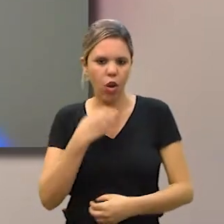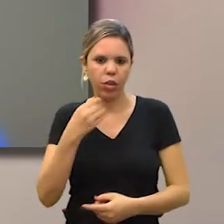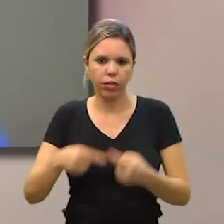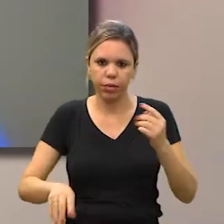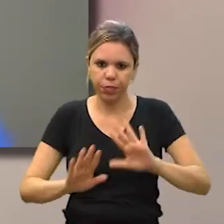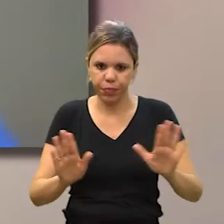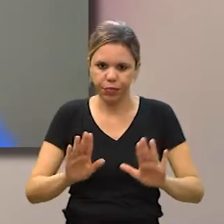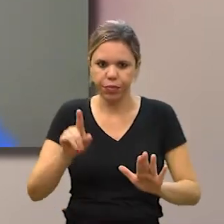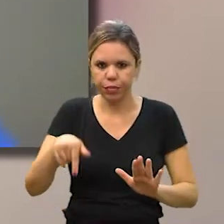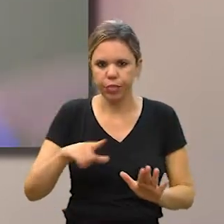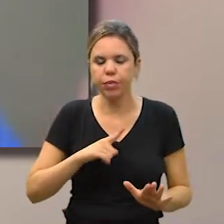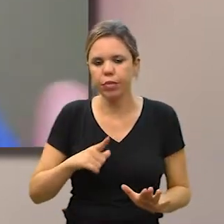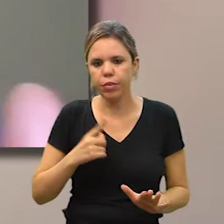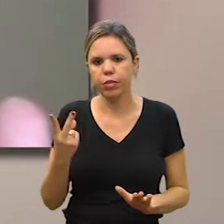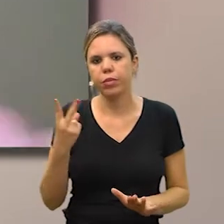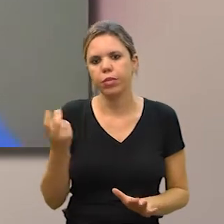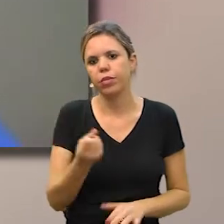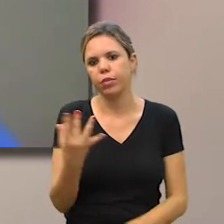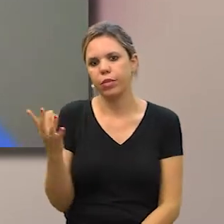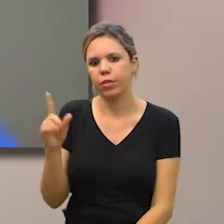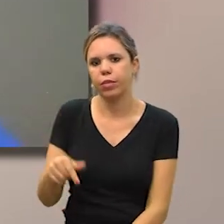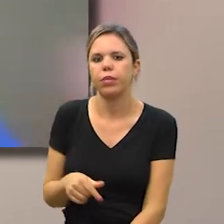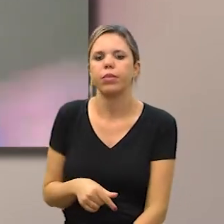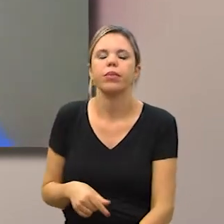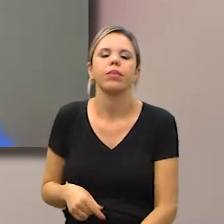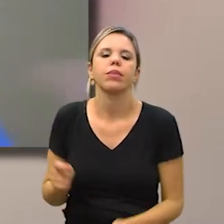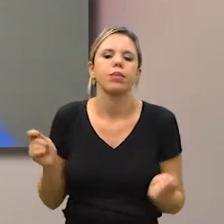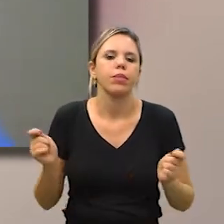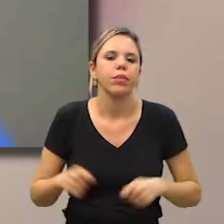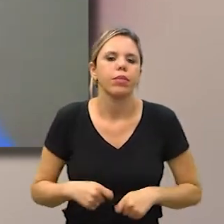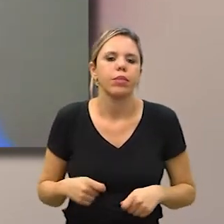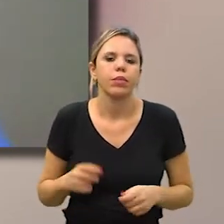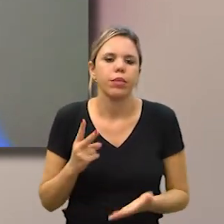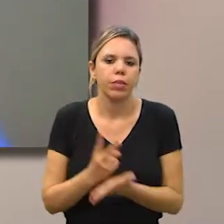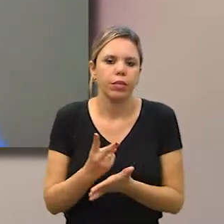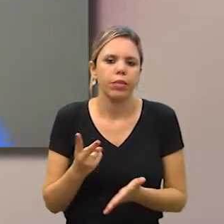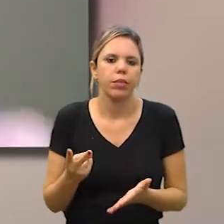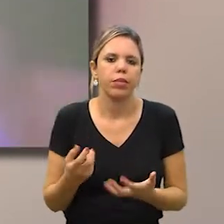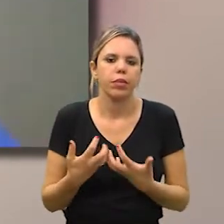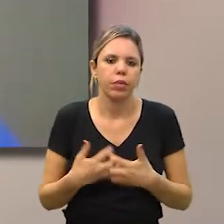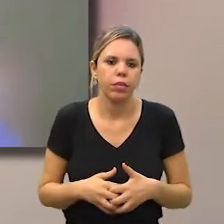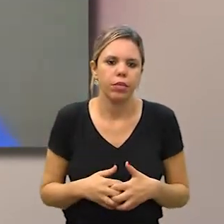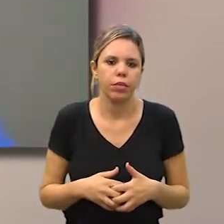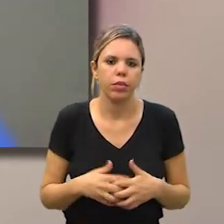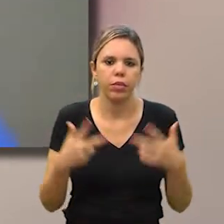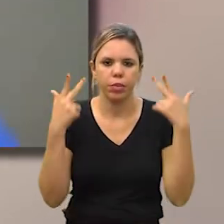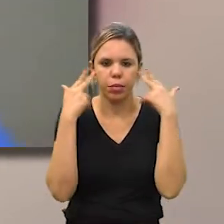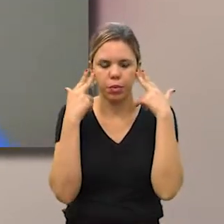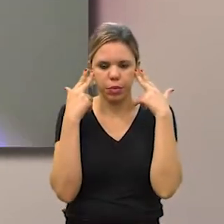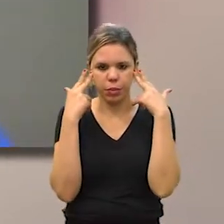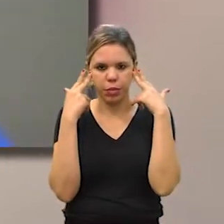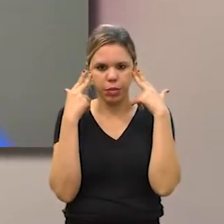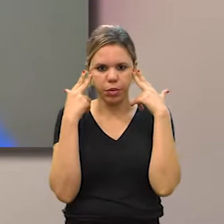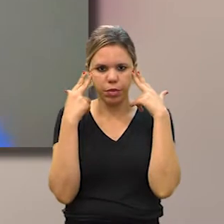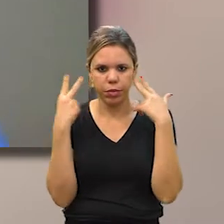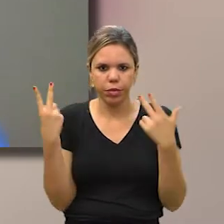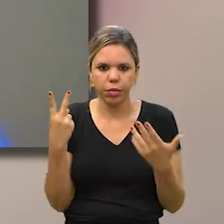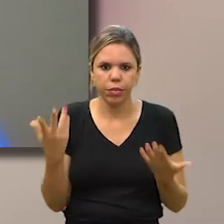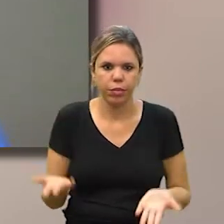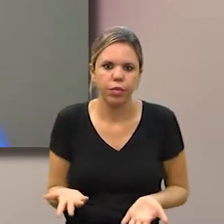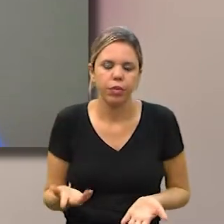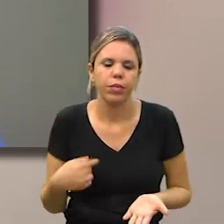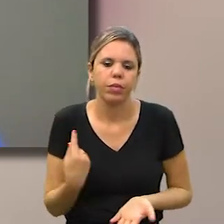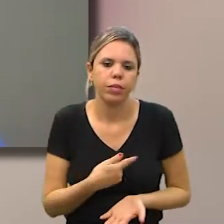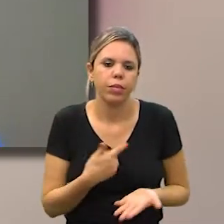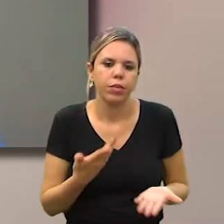então para isso existe um valor e é suficiente para manter esse fluxo normalmente Esse é o valor